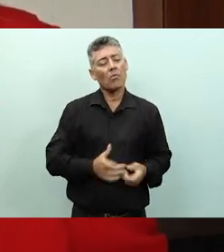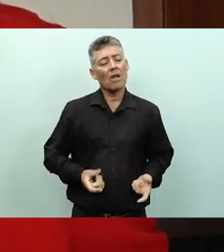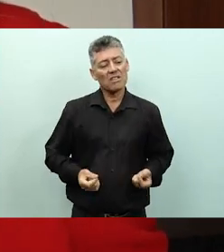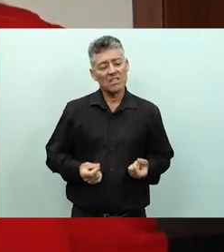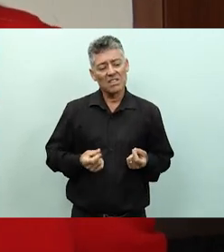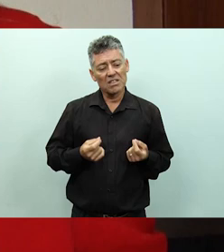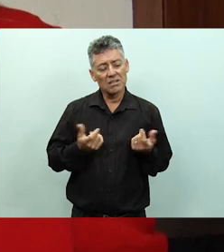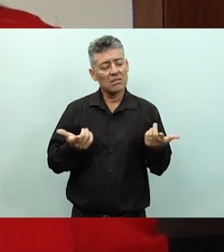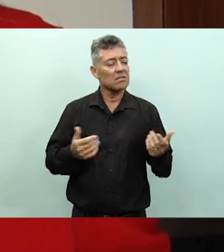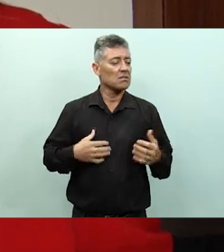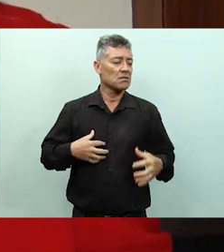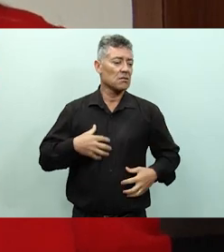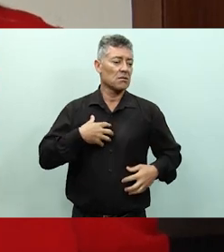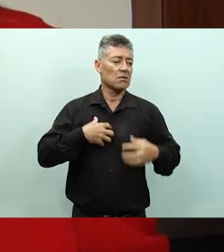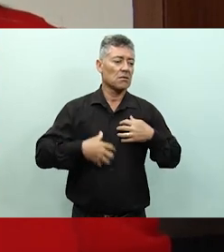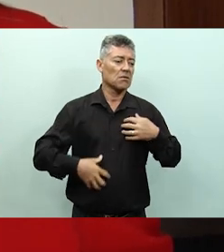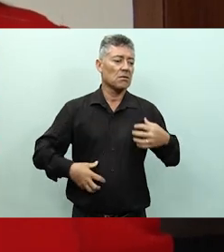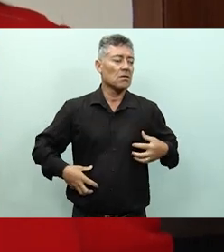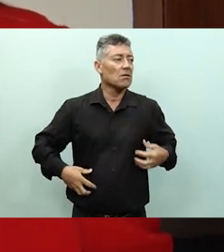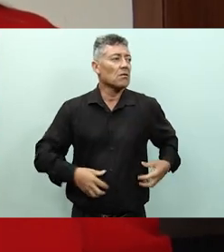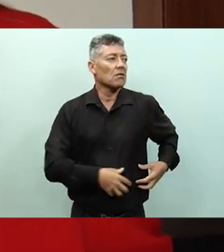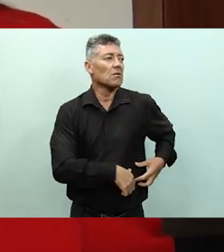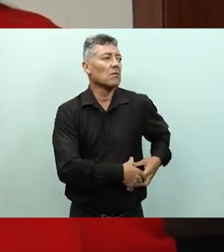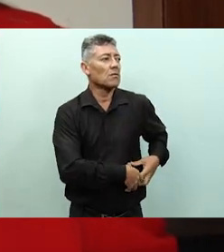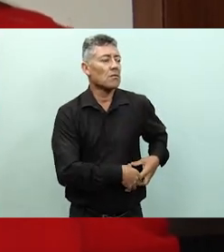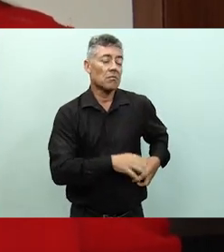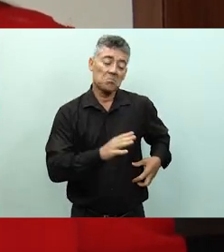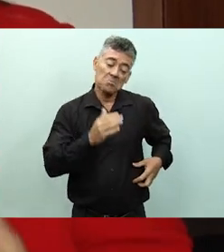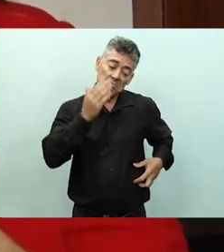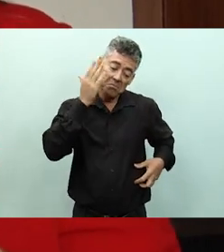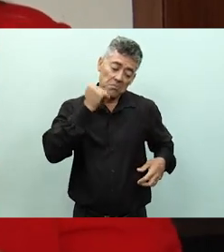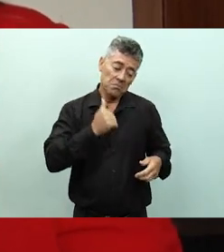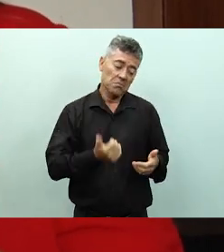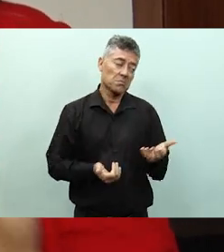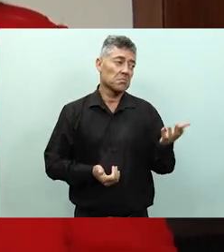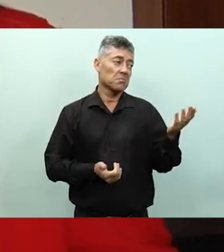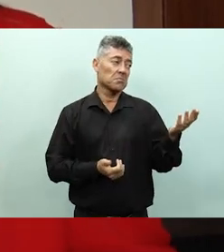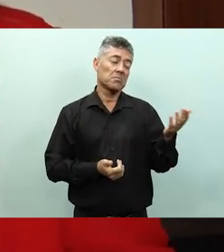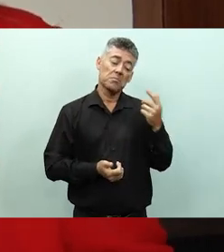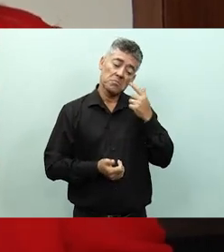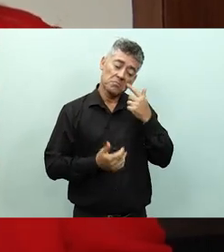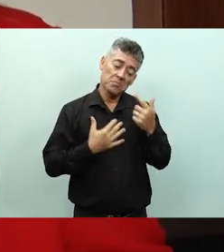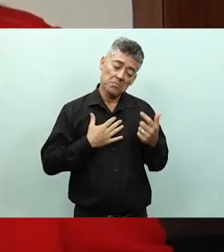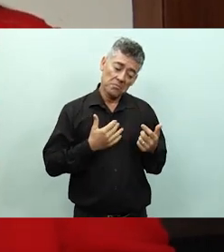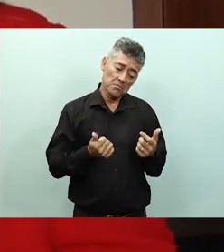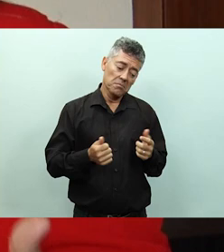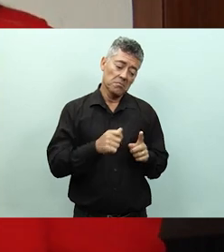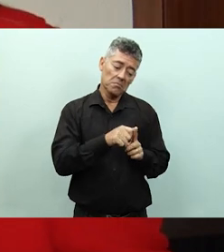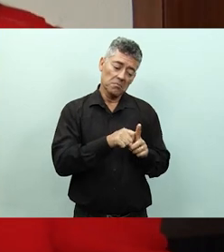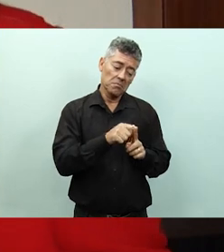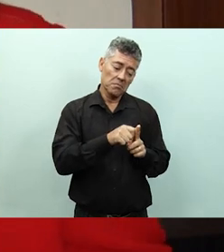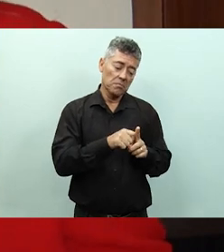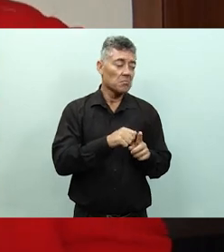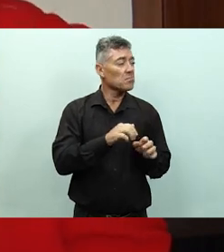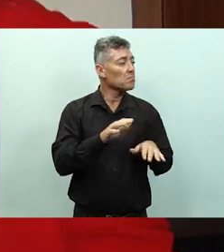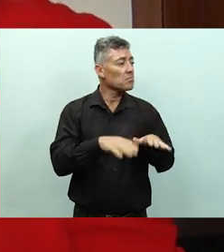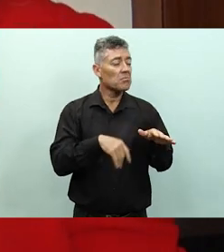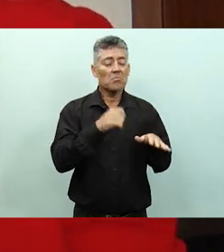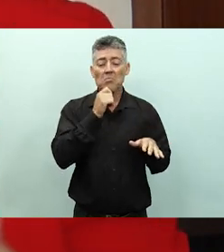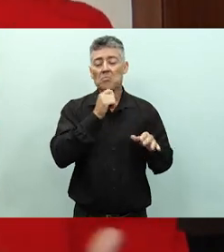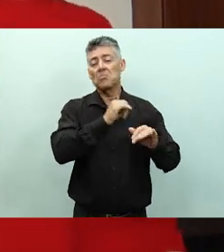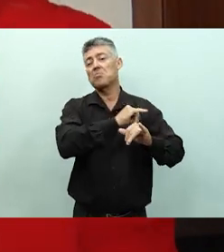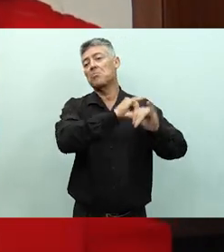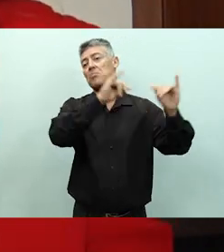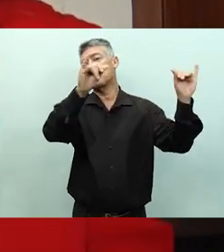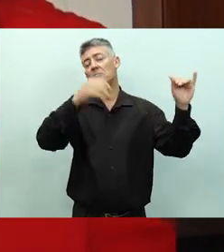doente, com câncer, com metástase para o fígado. A gente soube disso em plena campanha, em agosto. Ela